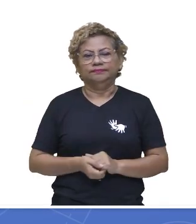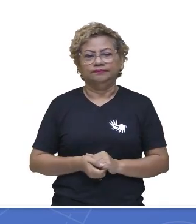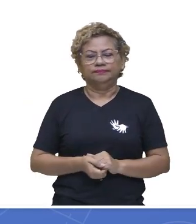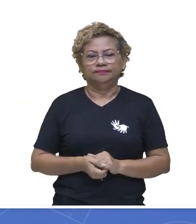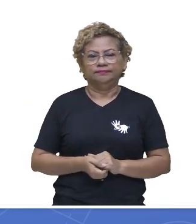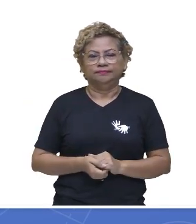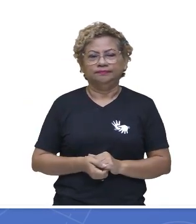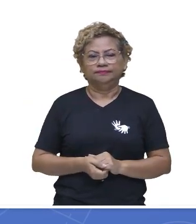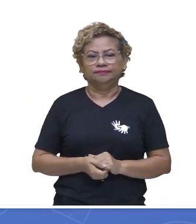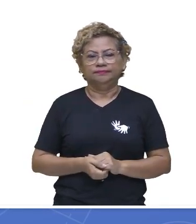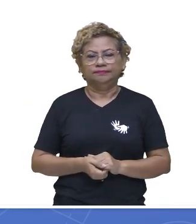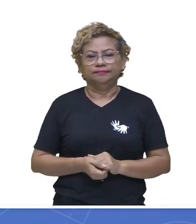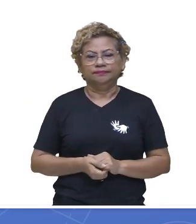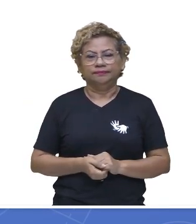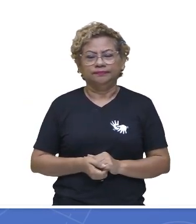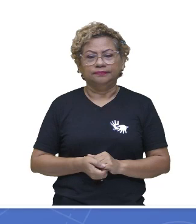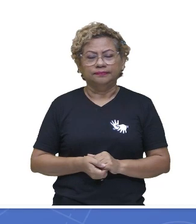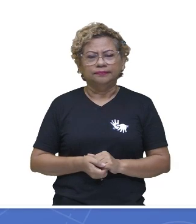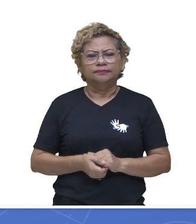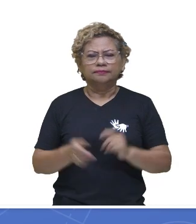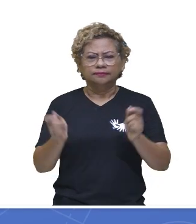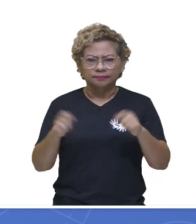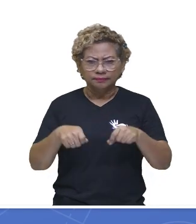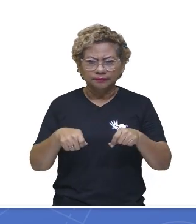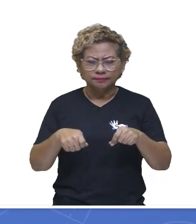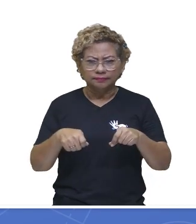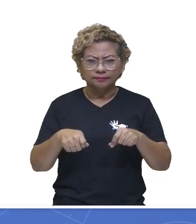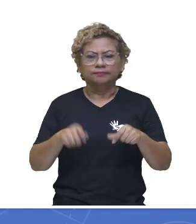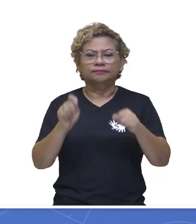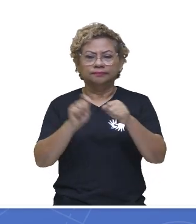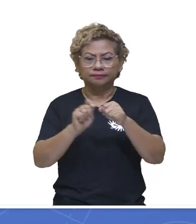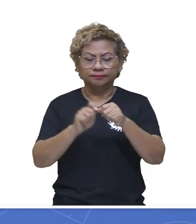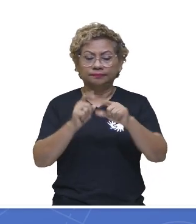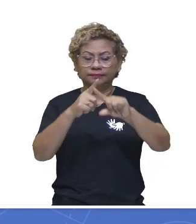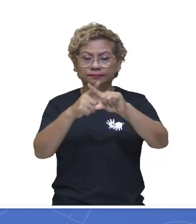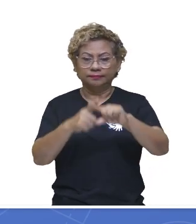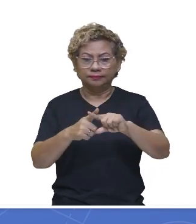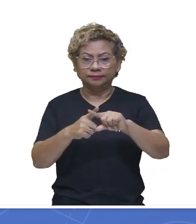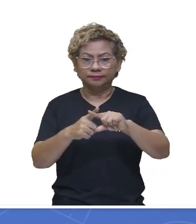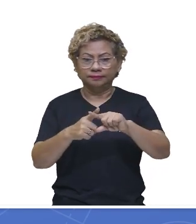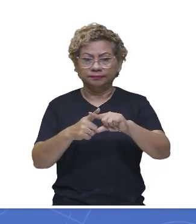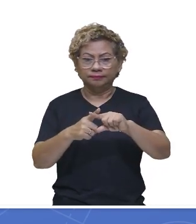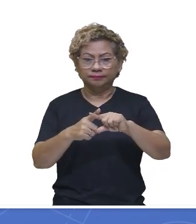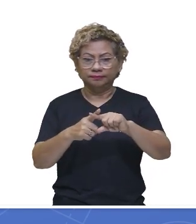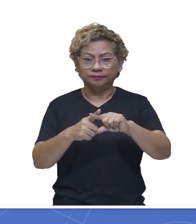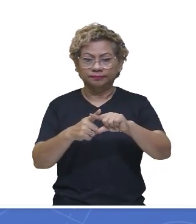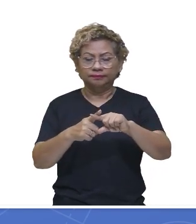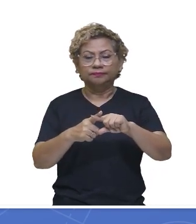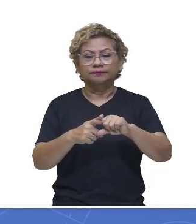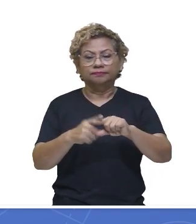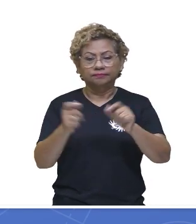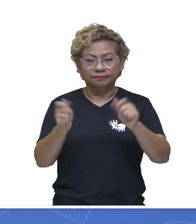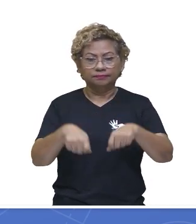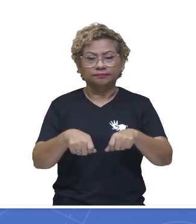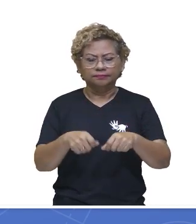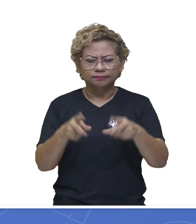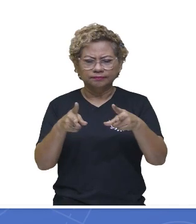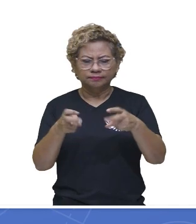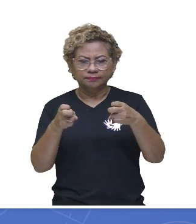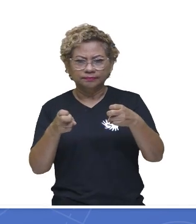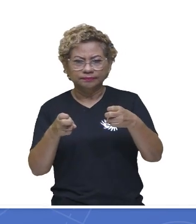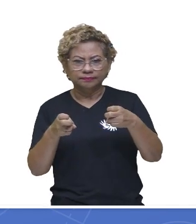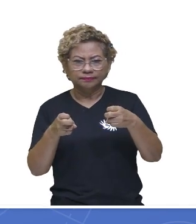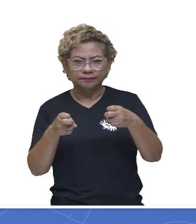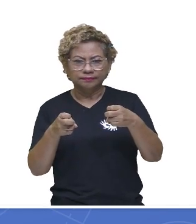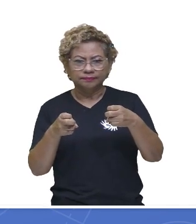ou seja, a condição para que eu realize a multiplicação entre duas matrizes, tá? É essa daqui, ó. Você vai olhar esses